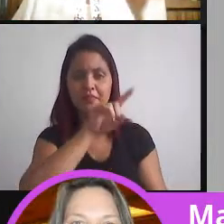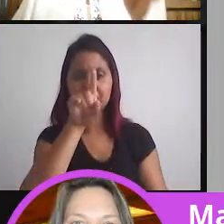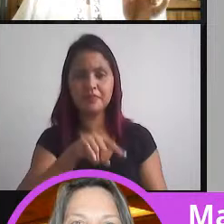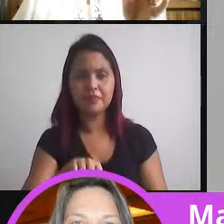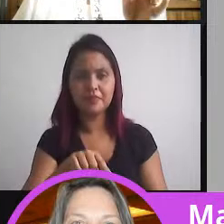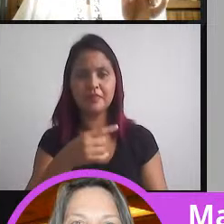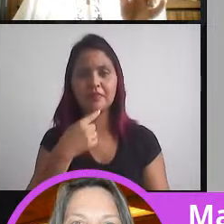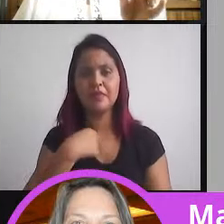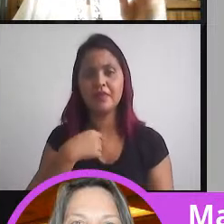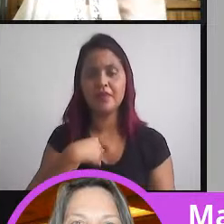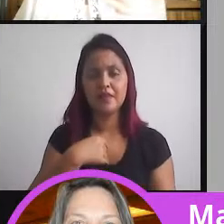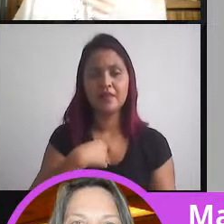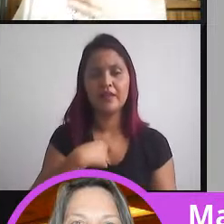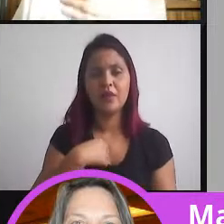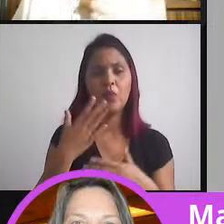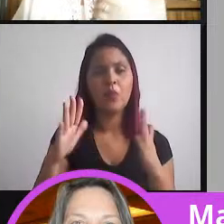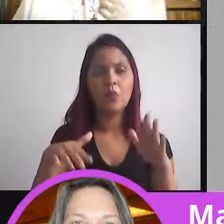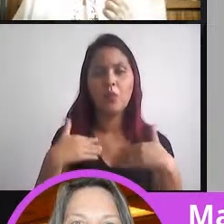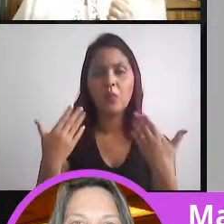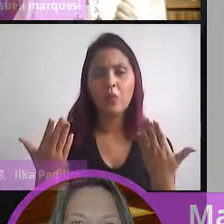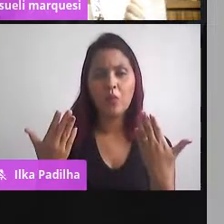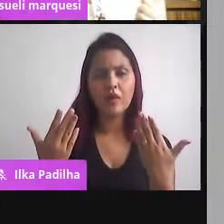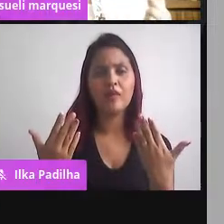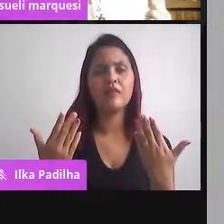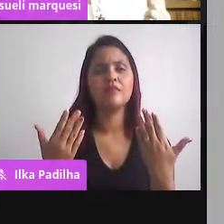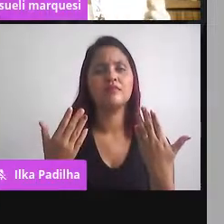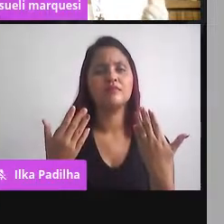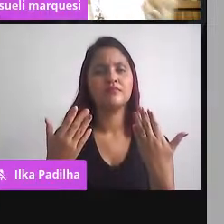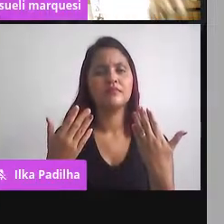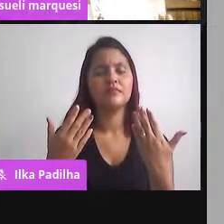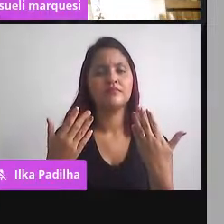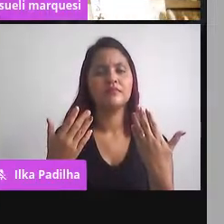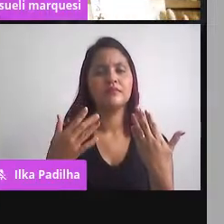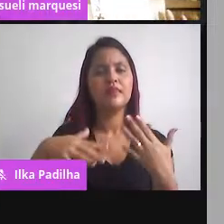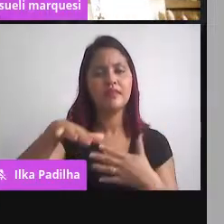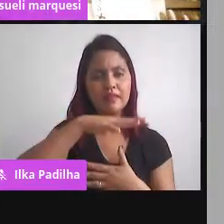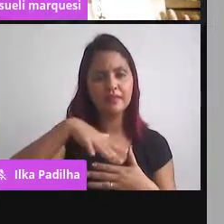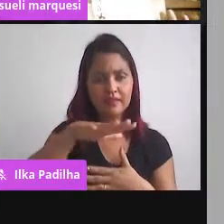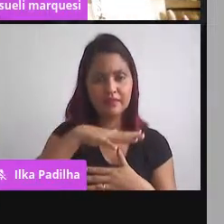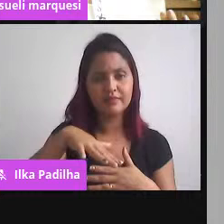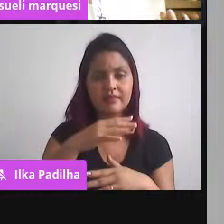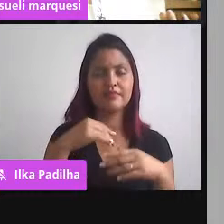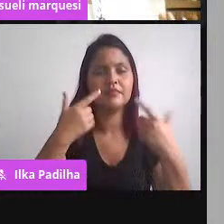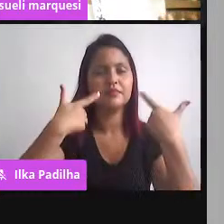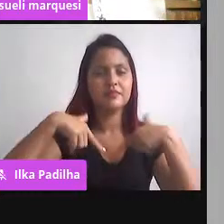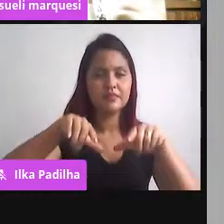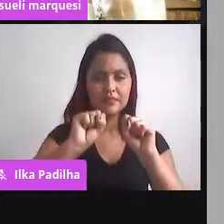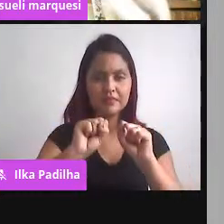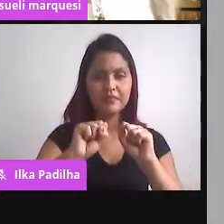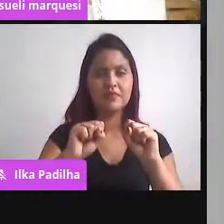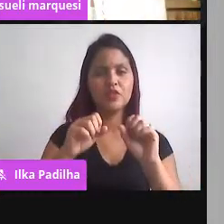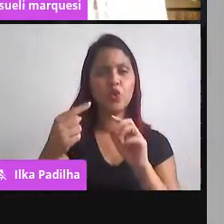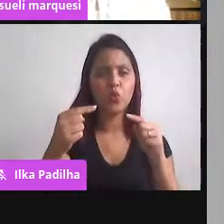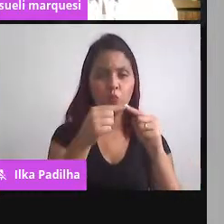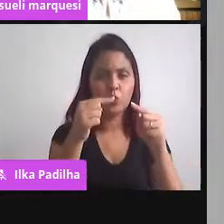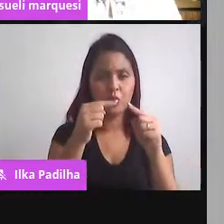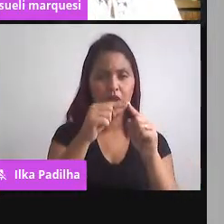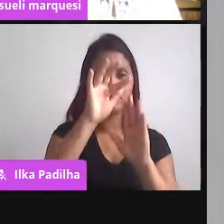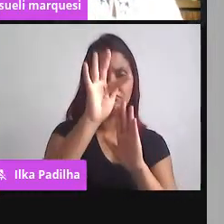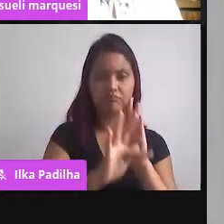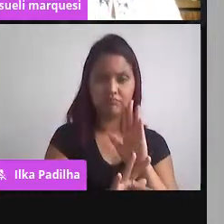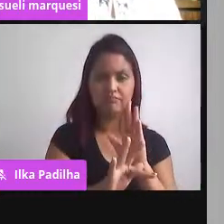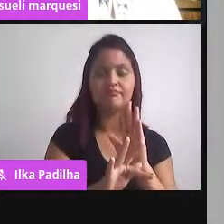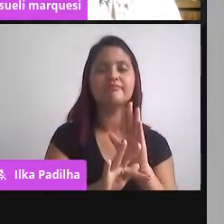dos elementos linguísticos reveladores do caráter prescritivo desse texto constitucional e que